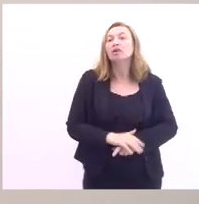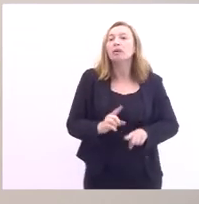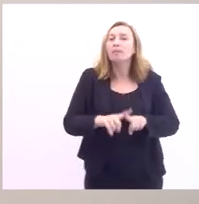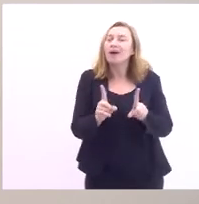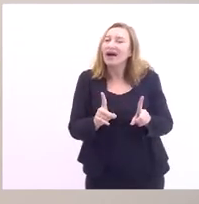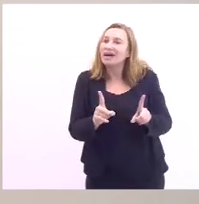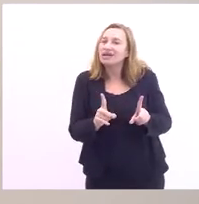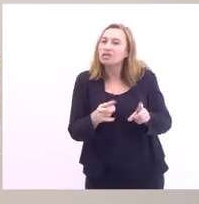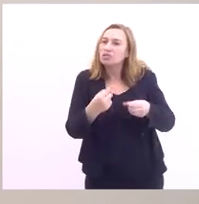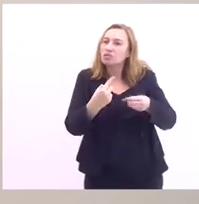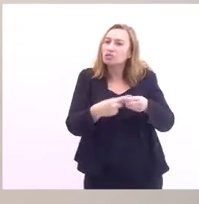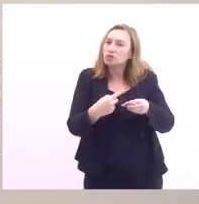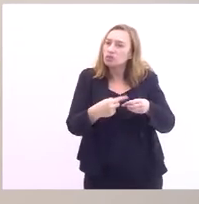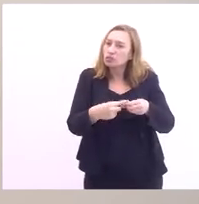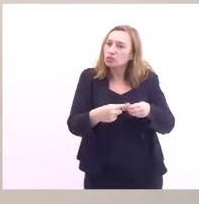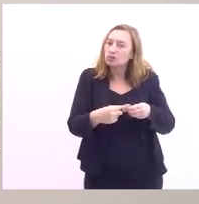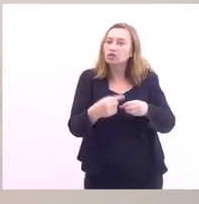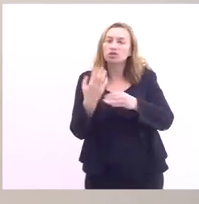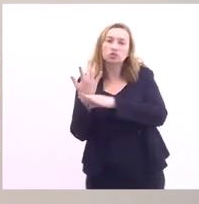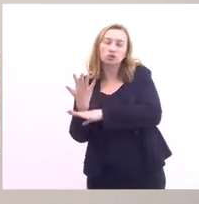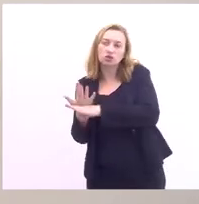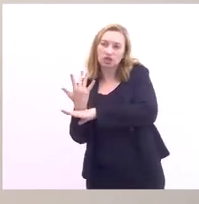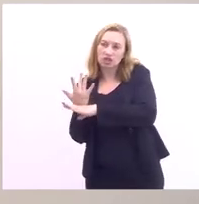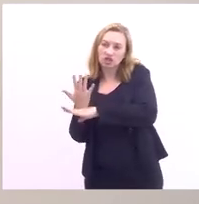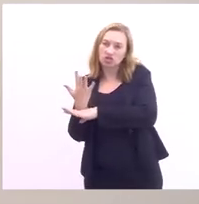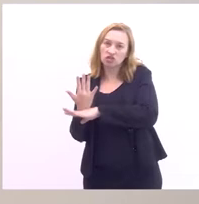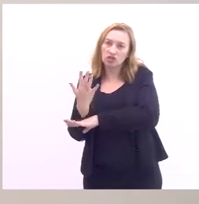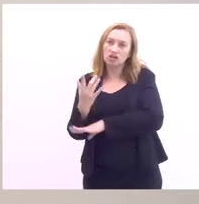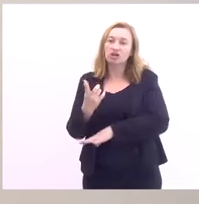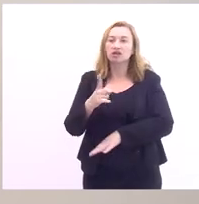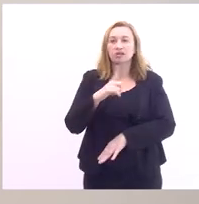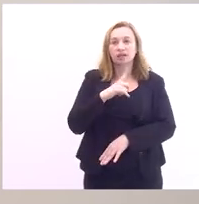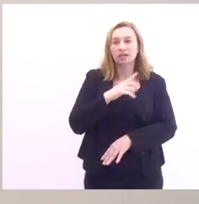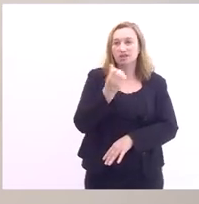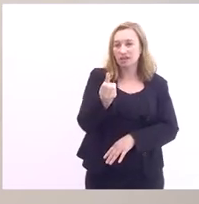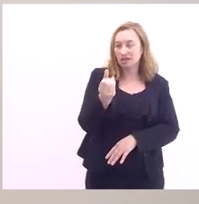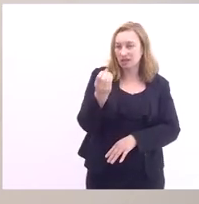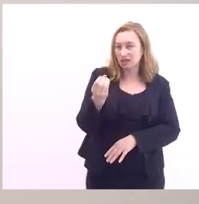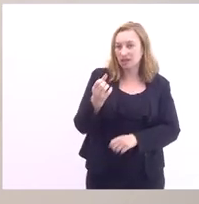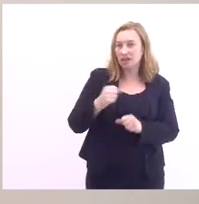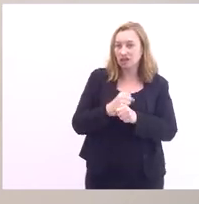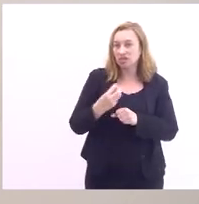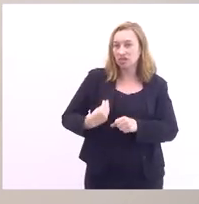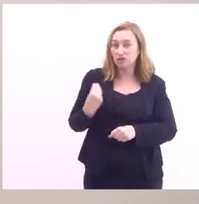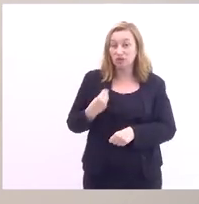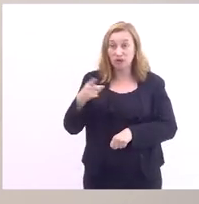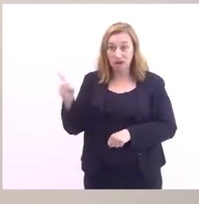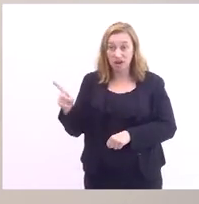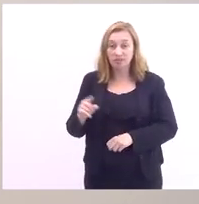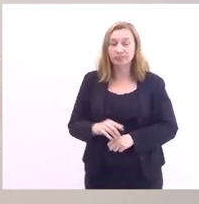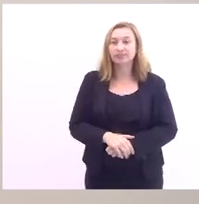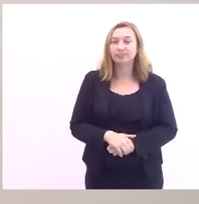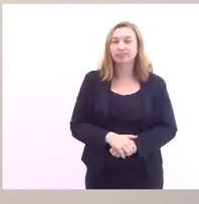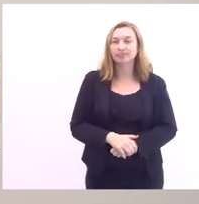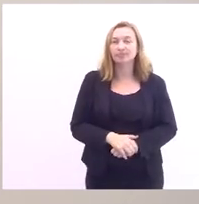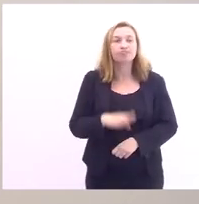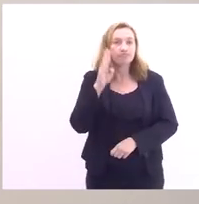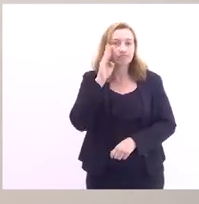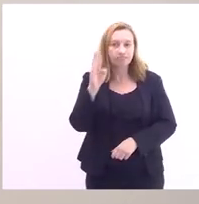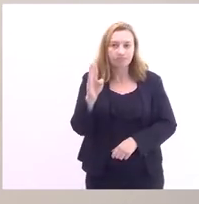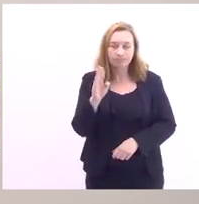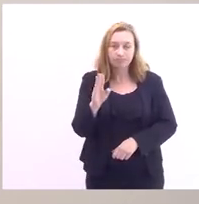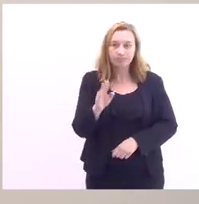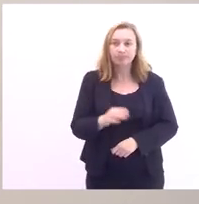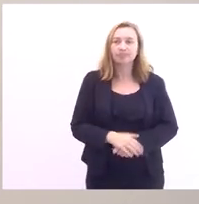os munícipes de Duque de Caxias, onde eu tenho 60 anos de Duque de Caxias, e principalmente